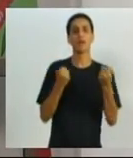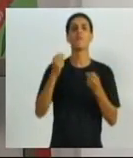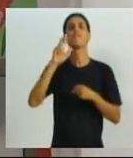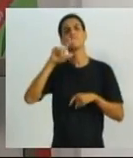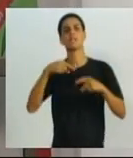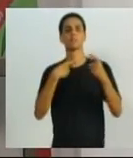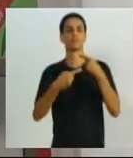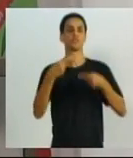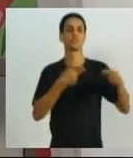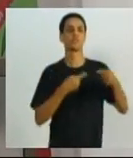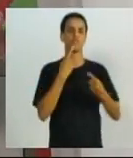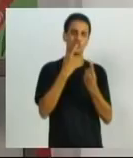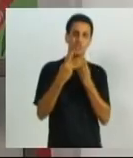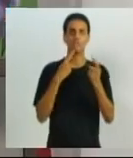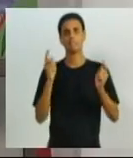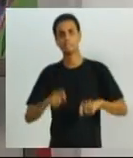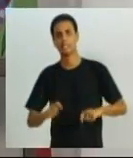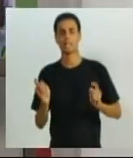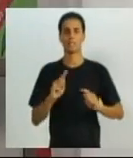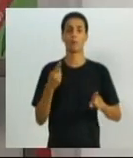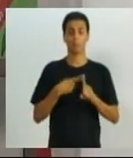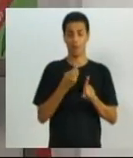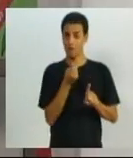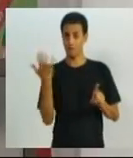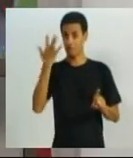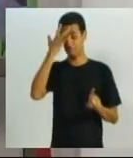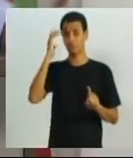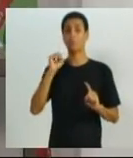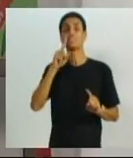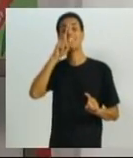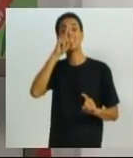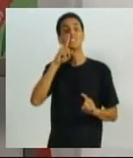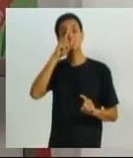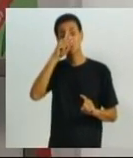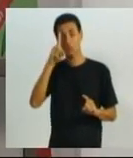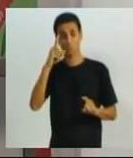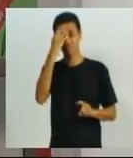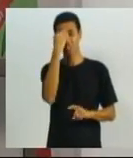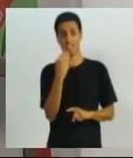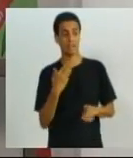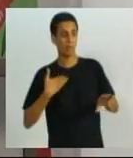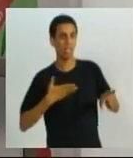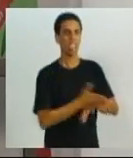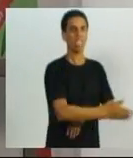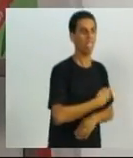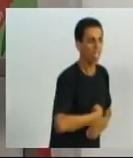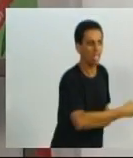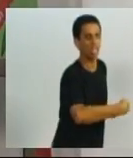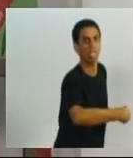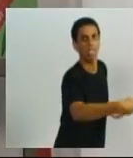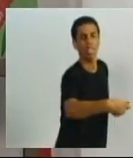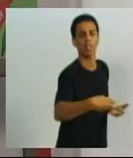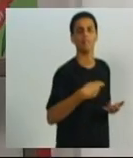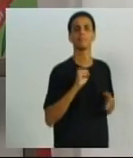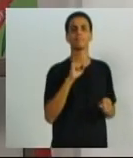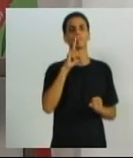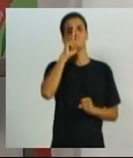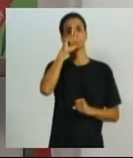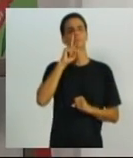para ver como é que nós trabalhamos isso. Porque as pessoas acabam se colocando em risco, entrando nas sinaleiras, fazendo campanha desse jeito.